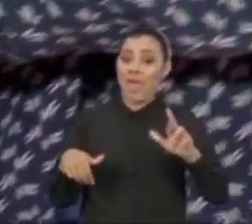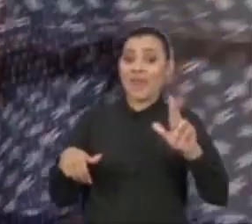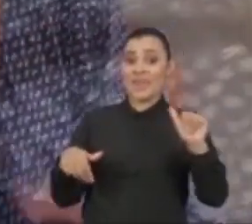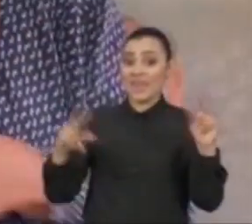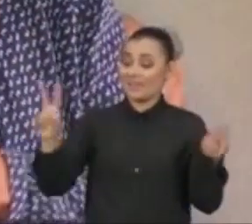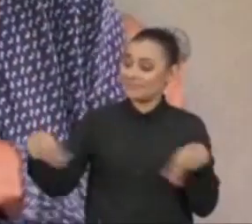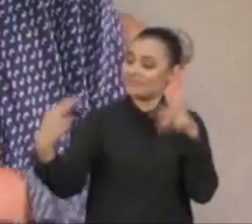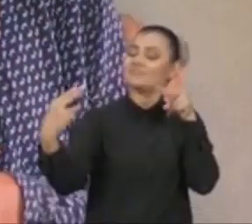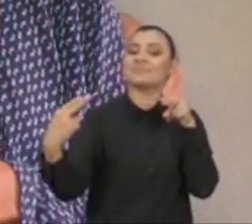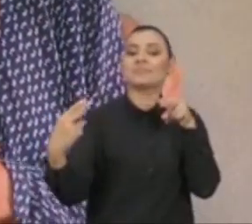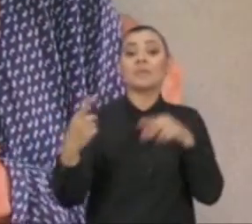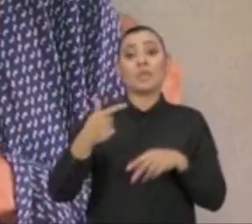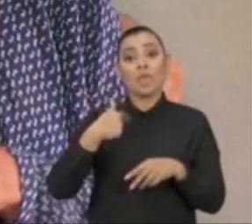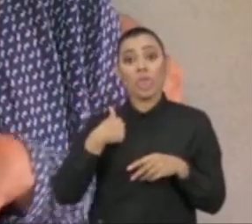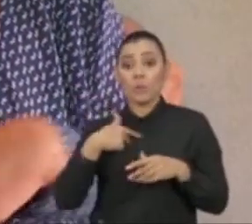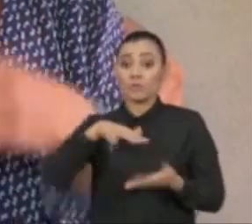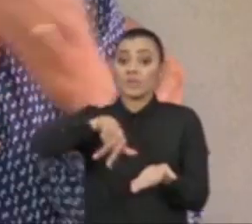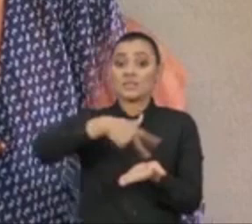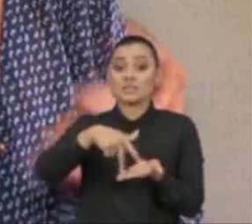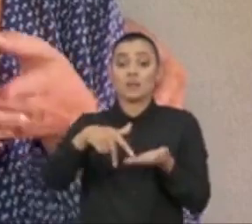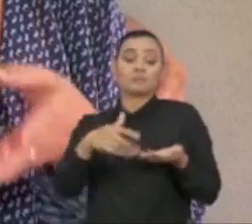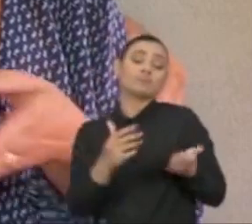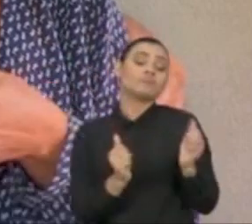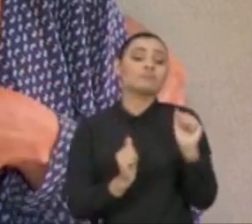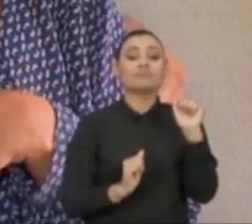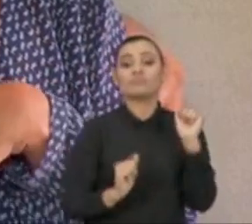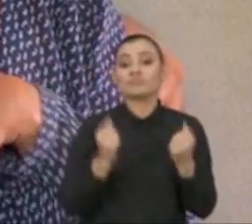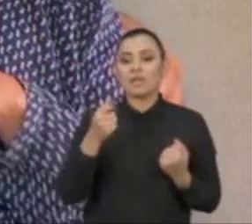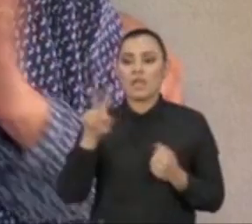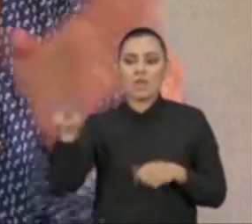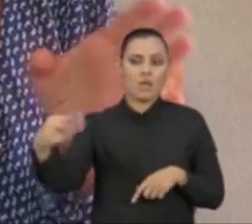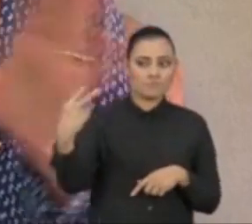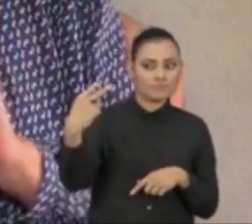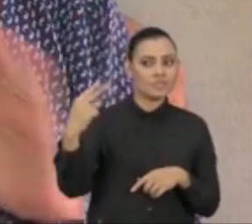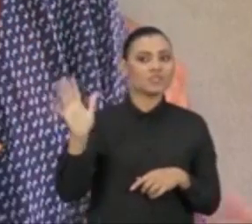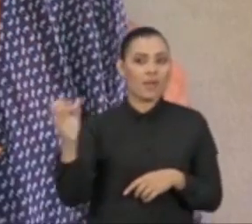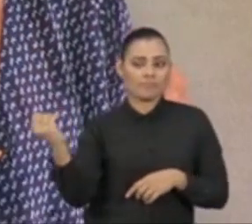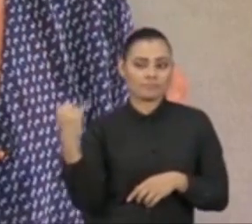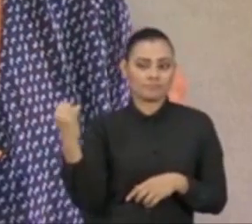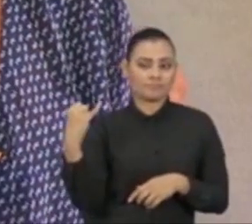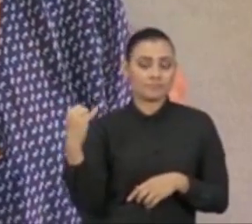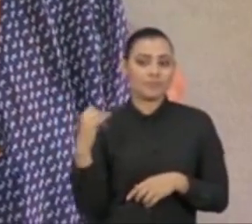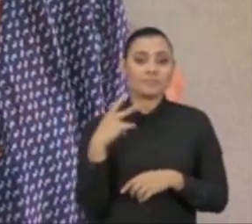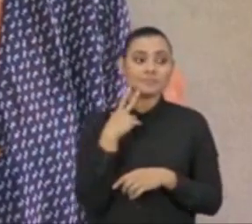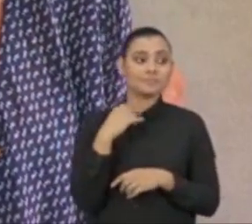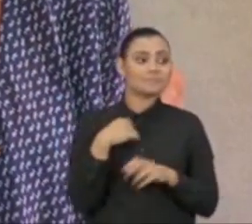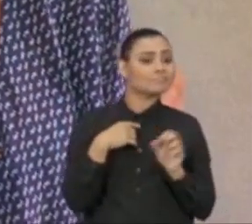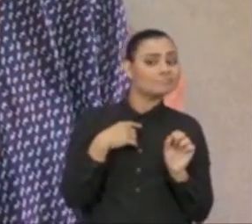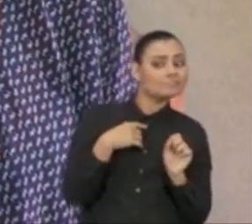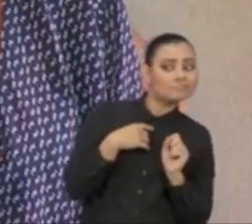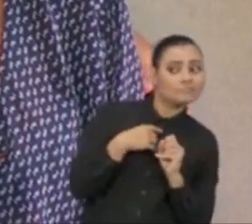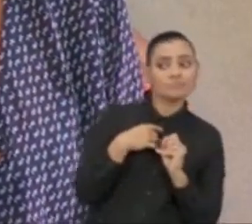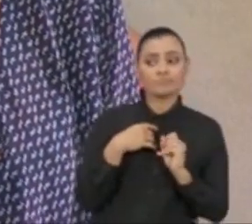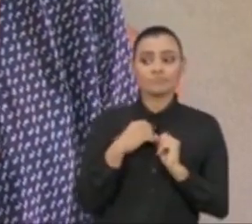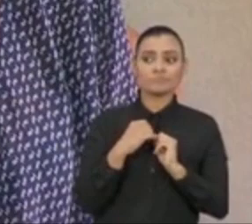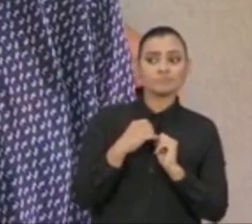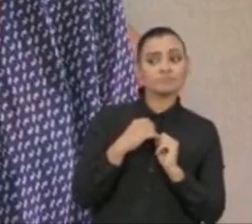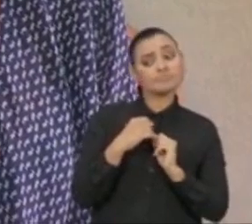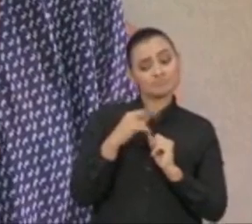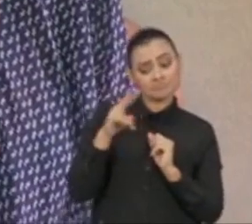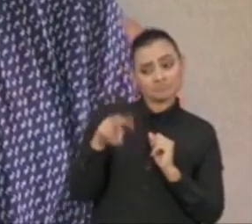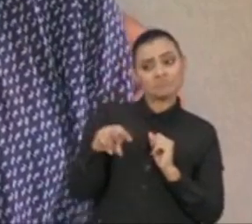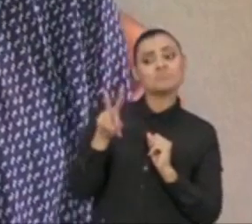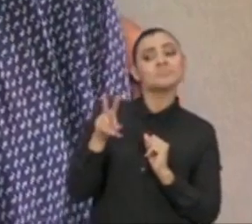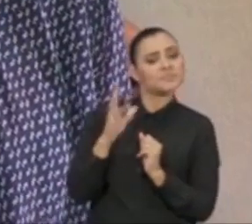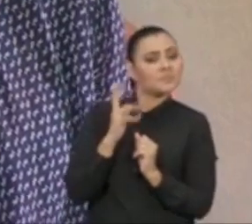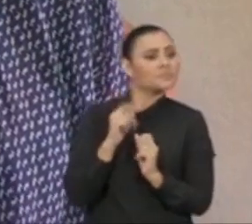certo. Eu estava na pista dançando e ele já tinha olhado. Eu dei uma olhadinha, que cara interessante e tal,